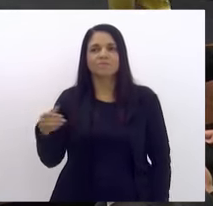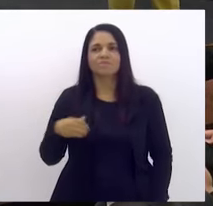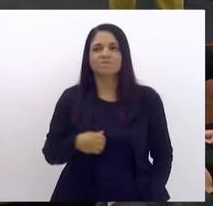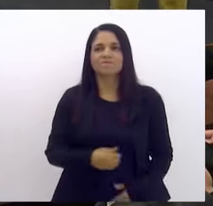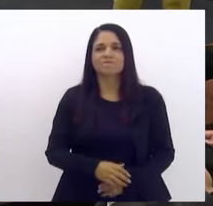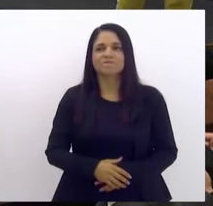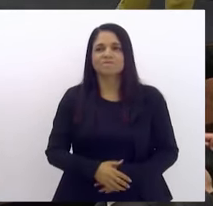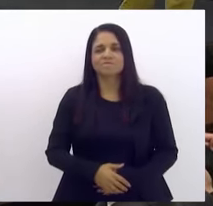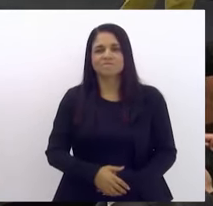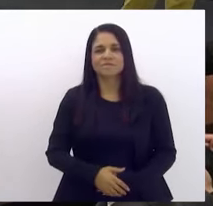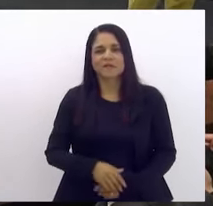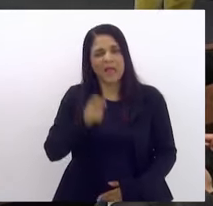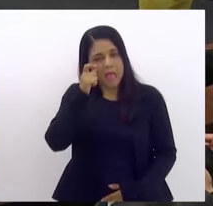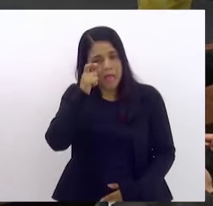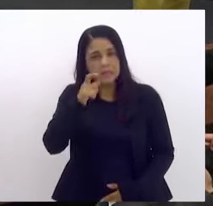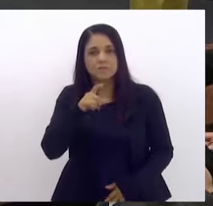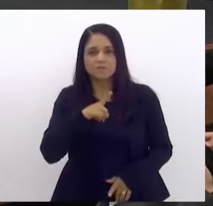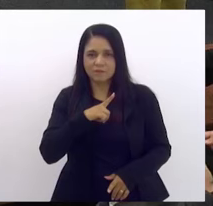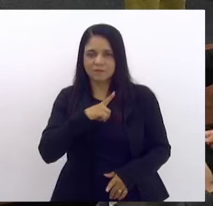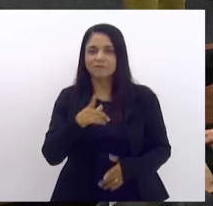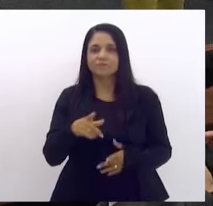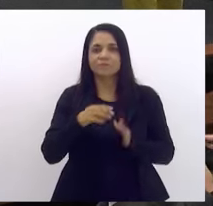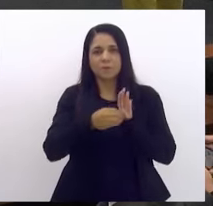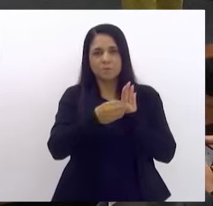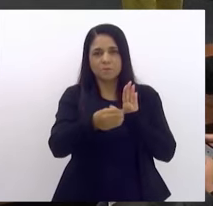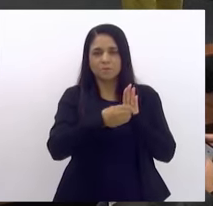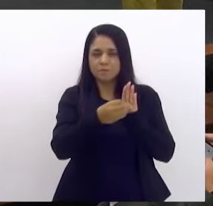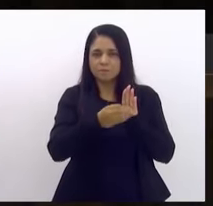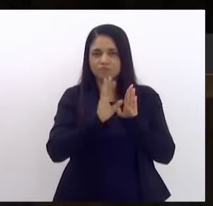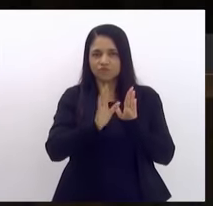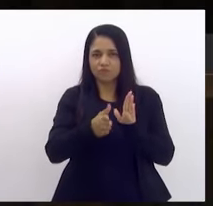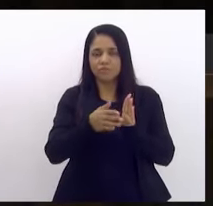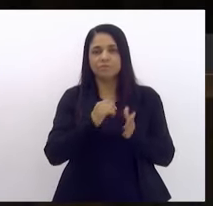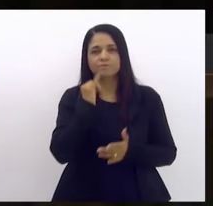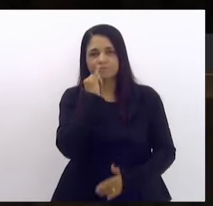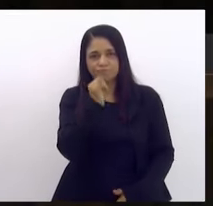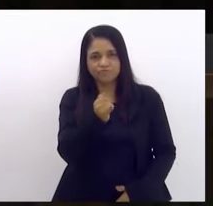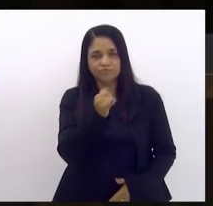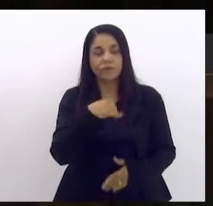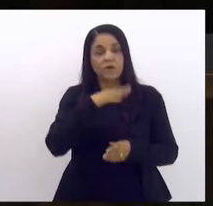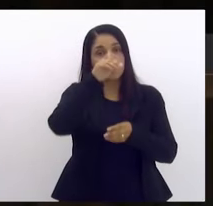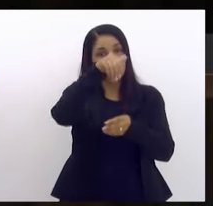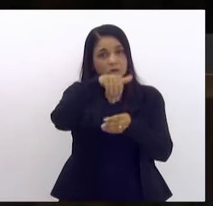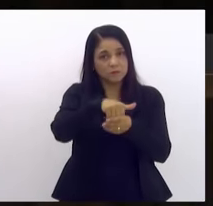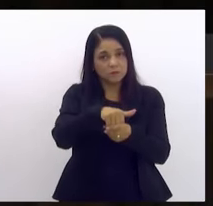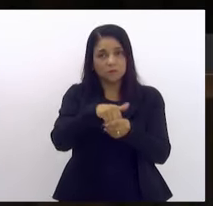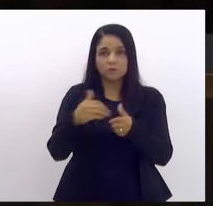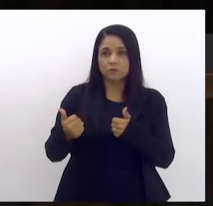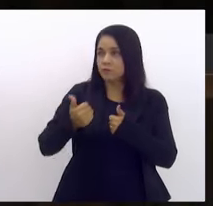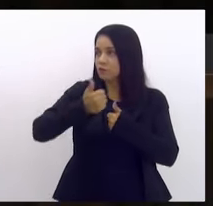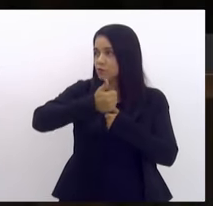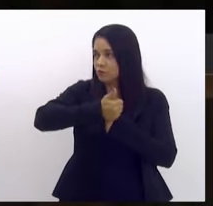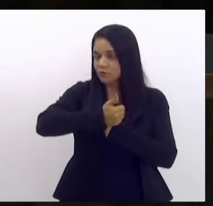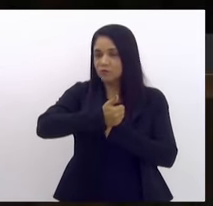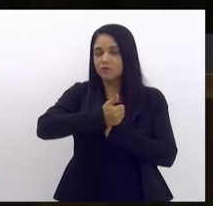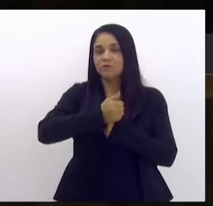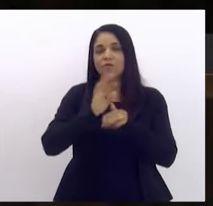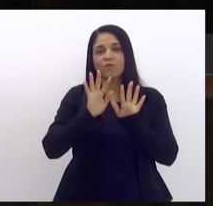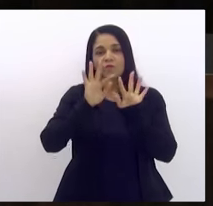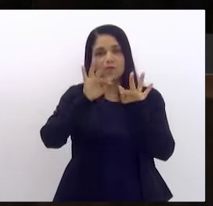deputado. Com os pareceres emitidos, em votação substitutiva, forma